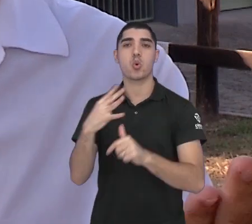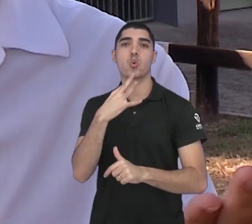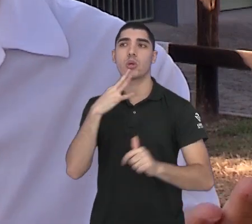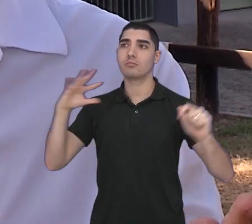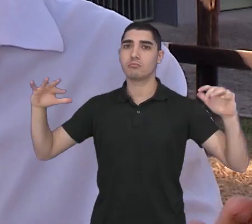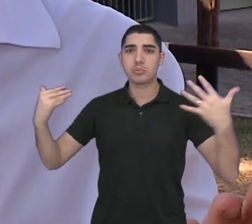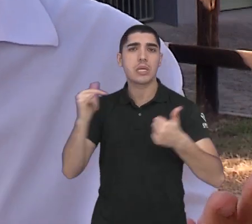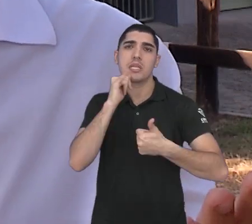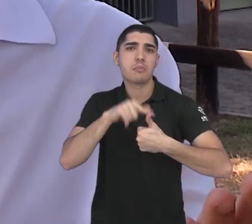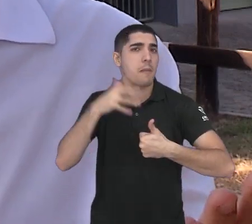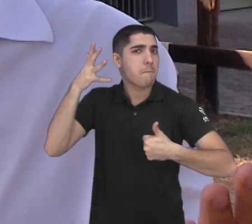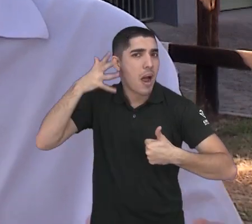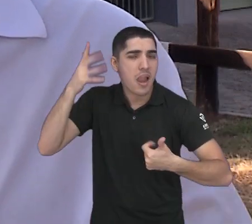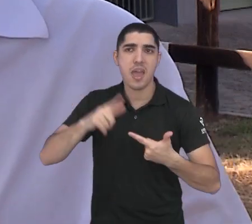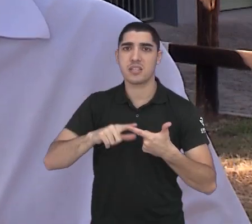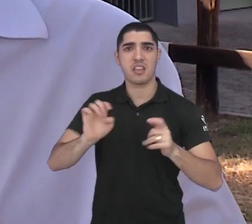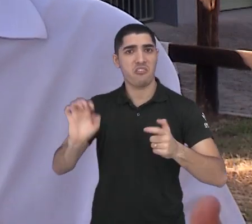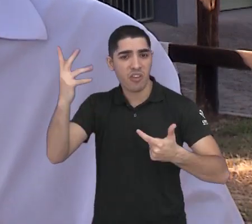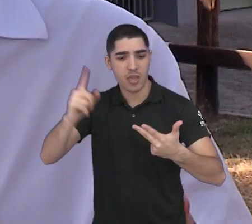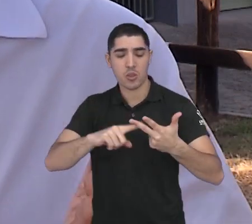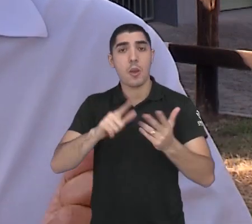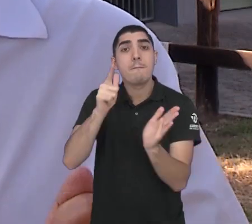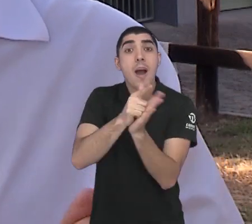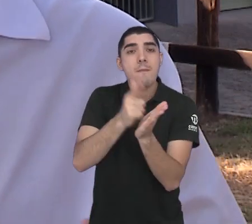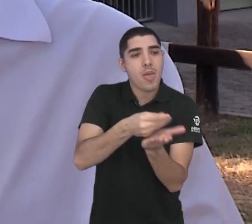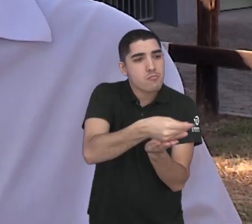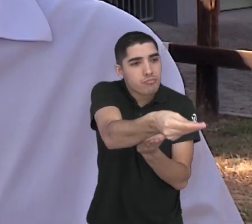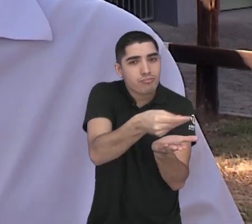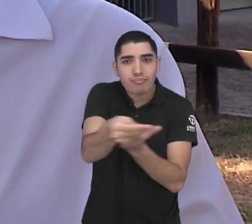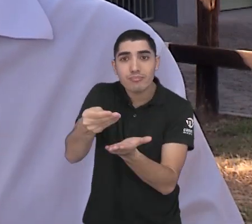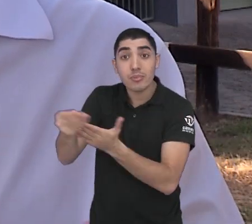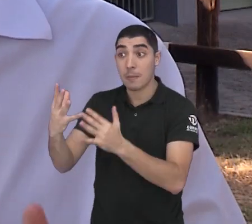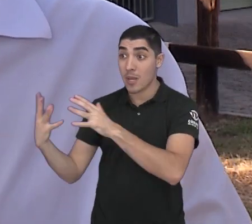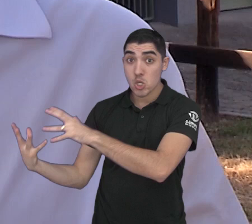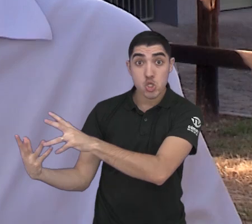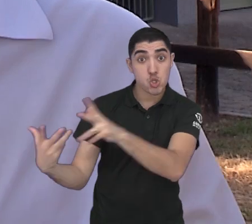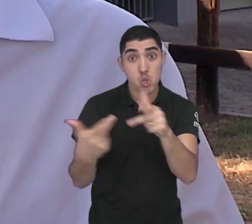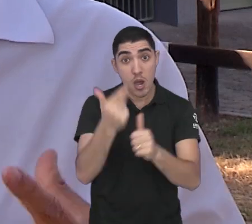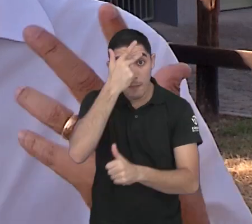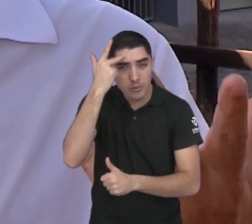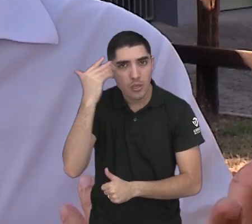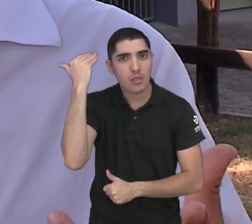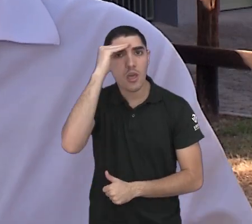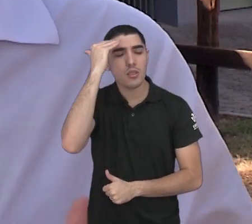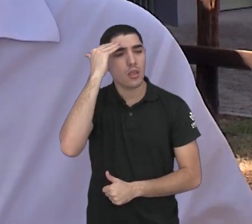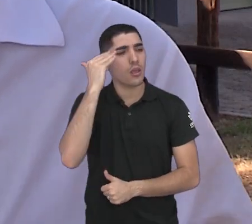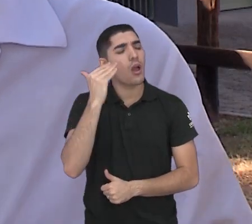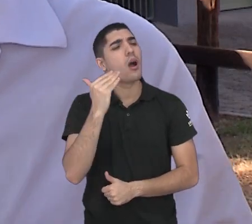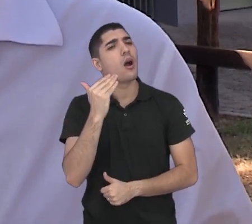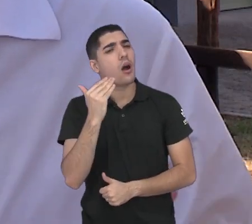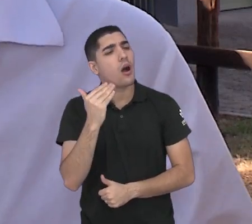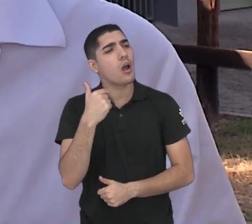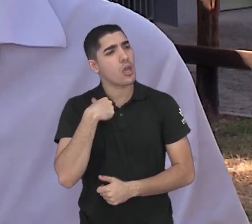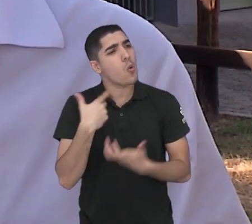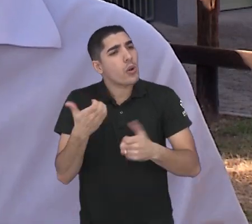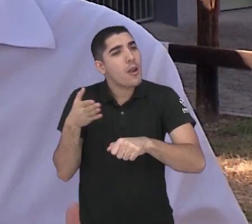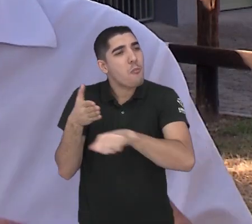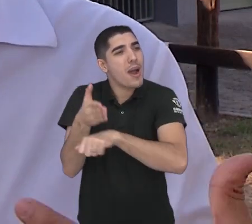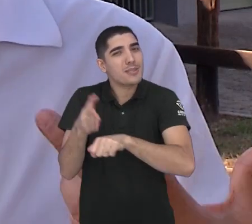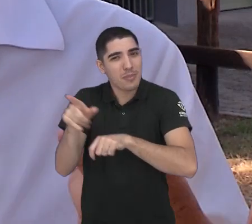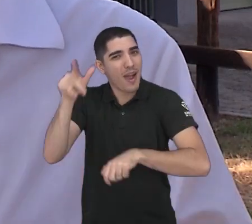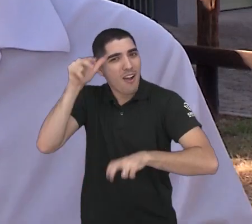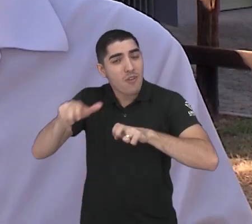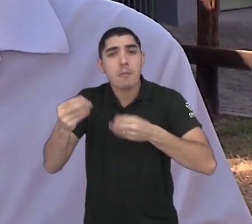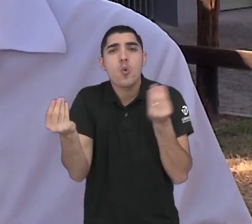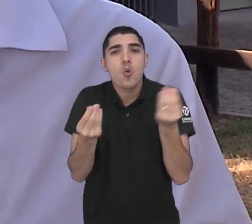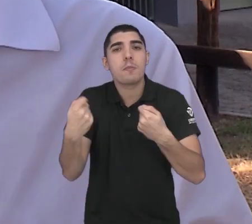que deve ser feito. Puxa, palestras, eventos, folders, para que a população em geral saiba mais como eu devo participar, o